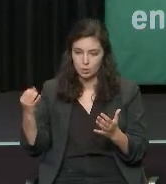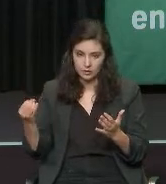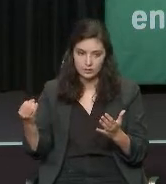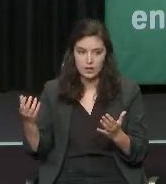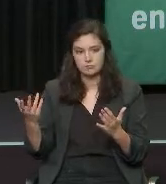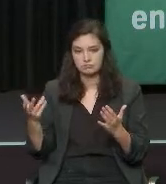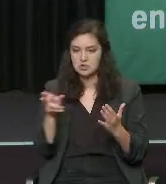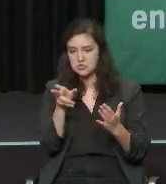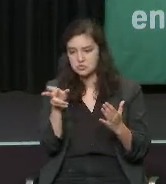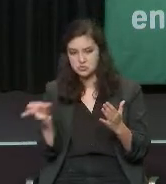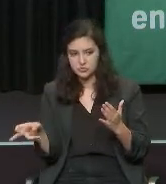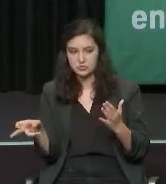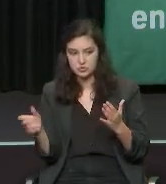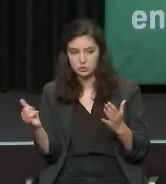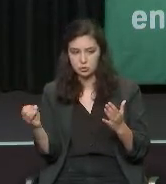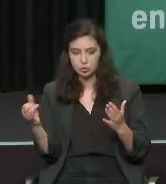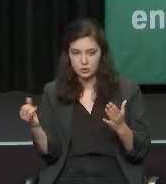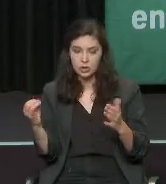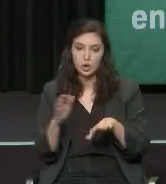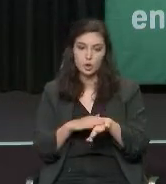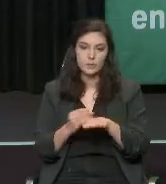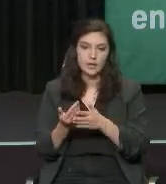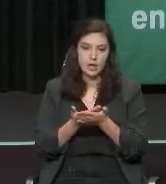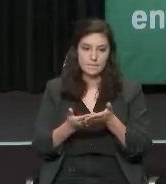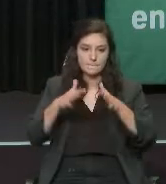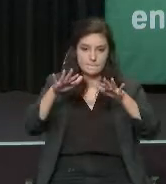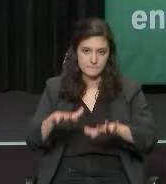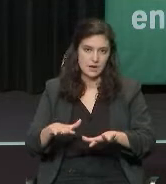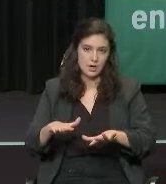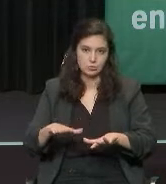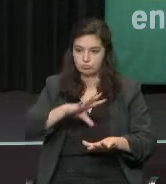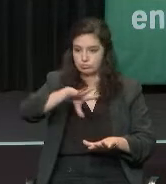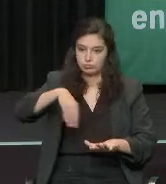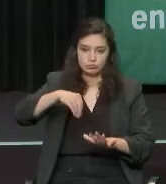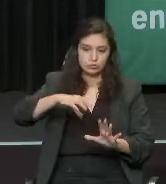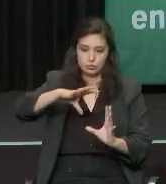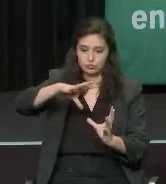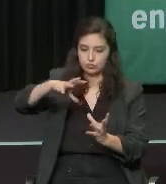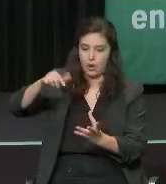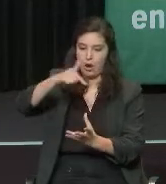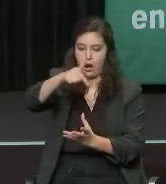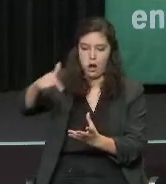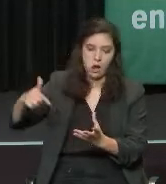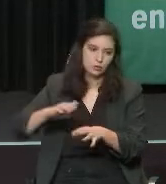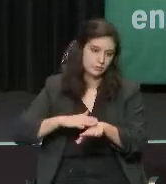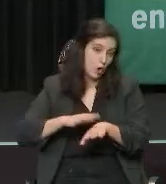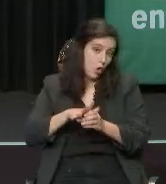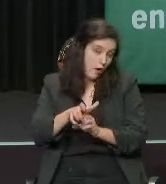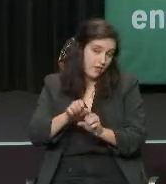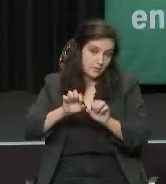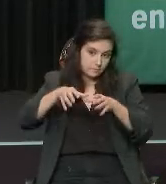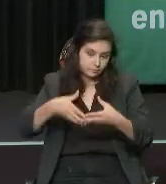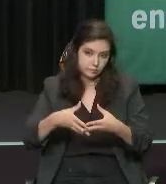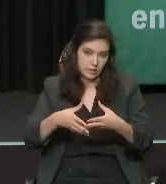também uma diminuição em 2020. Isso deve-se à recessão económica em todo o mundo devido